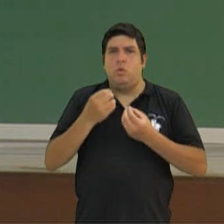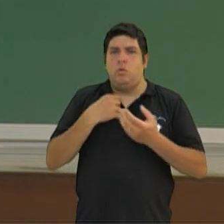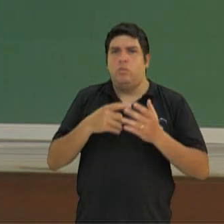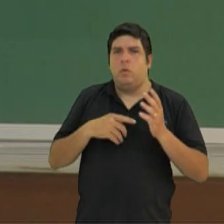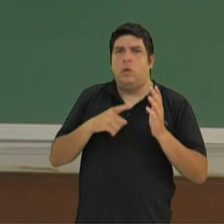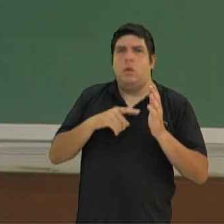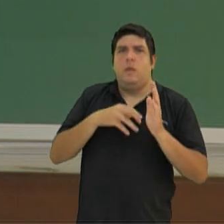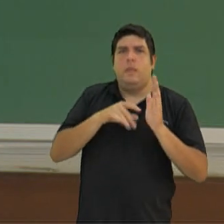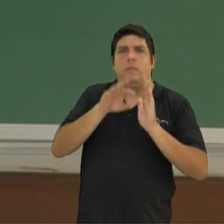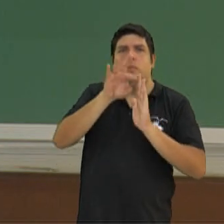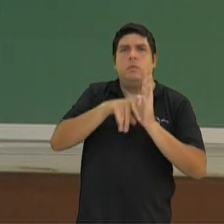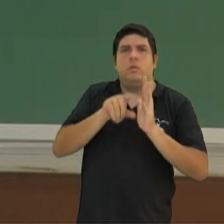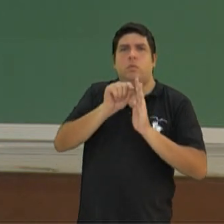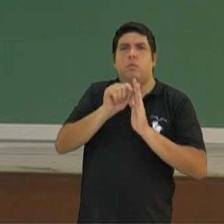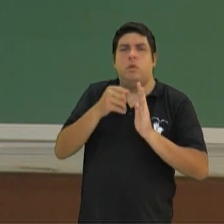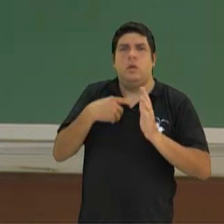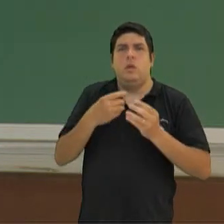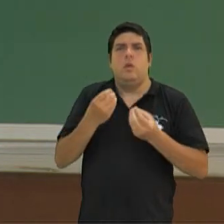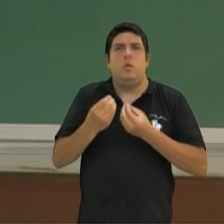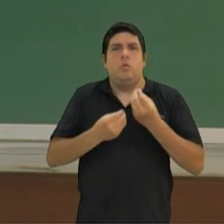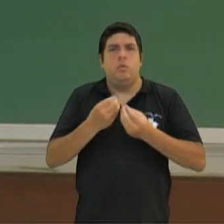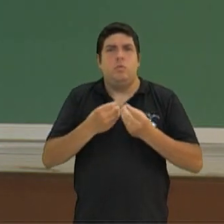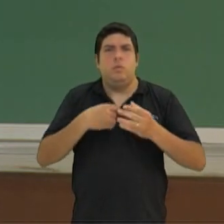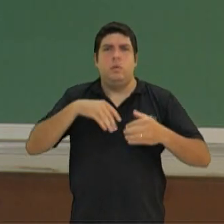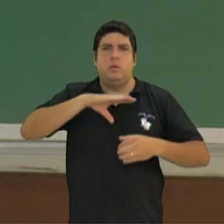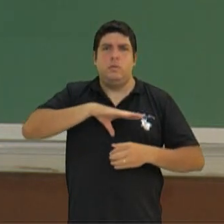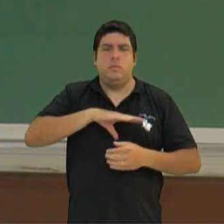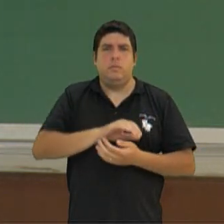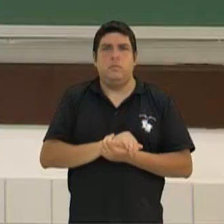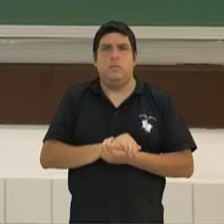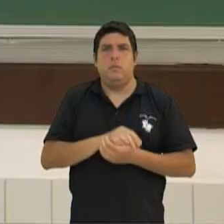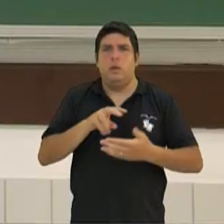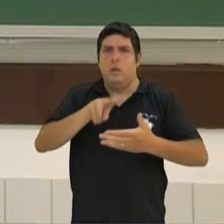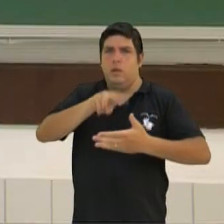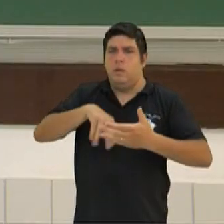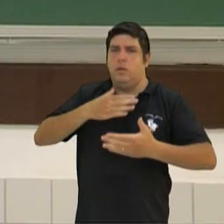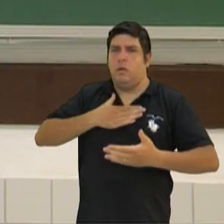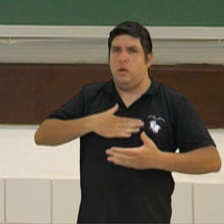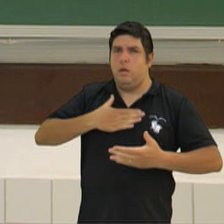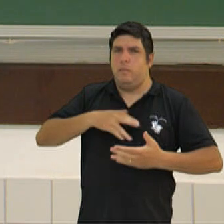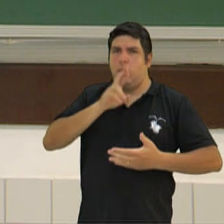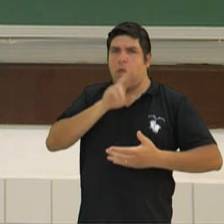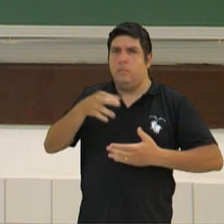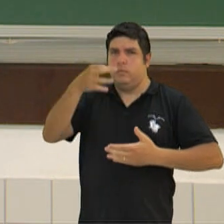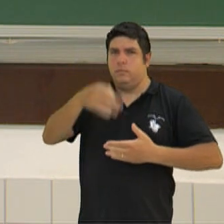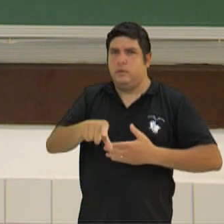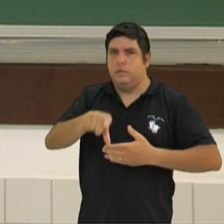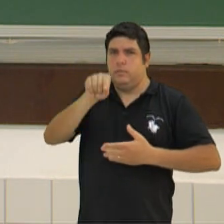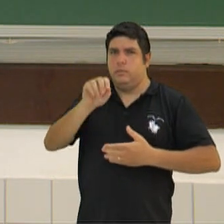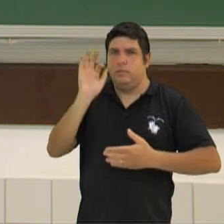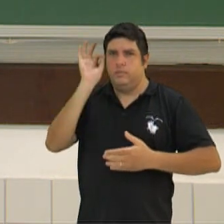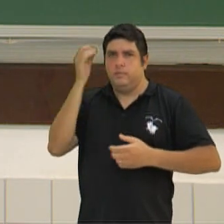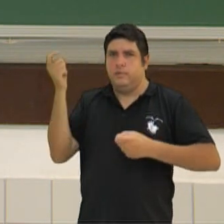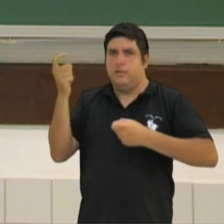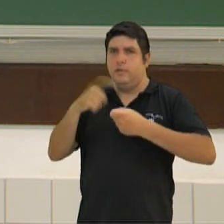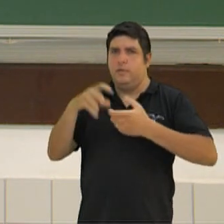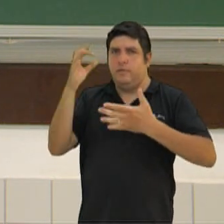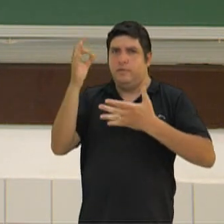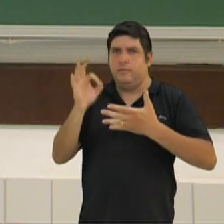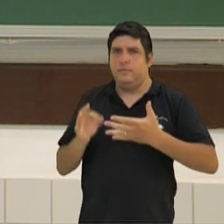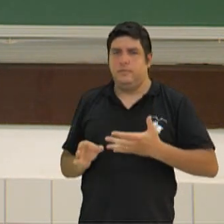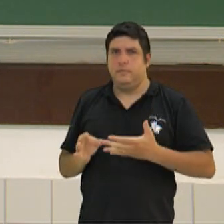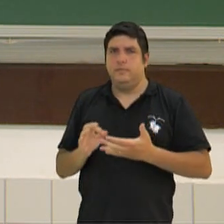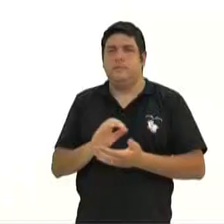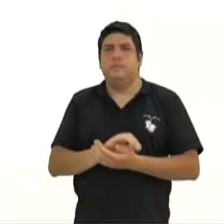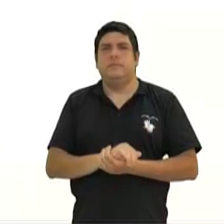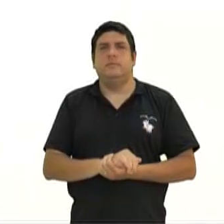e as alternativas em português. Leiam com calma, marquem a resposta certa. Daí eu já volto trazendo